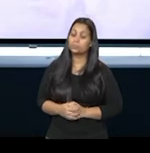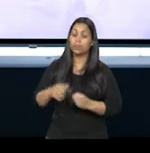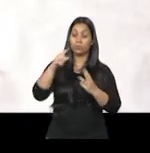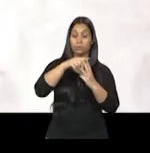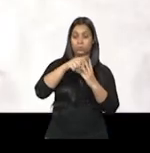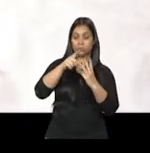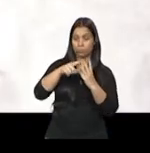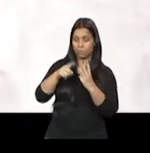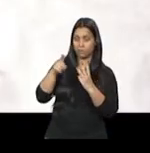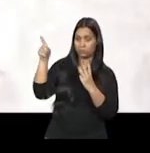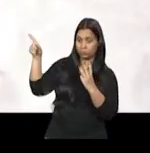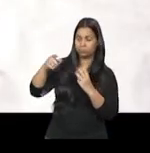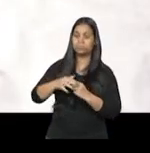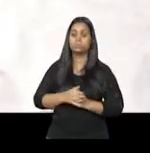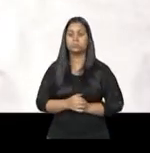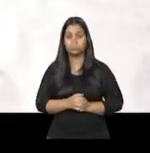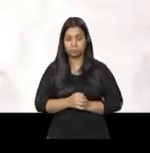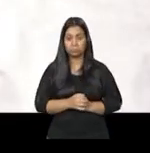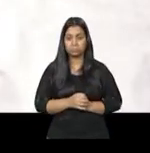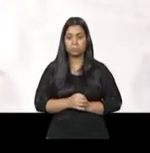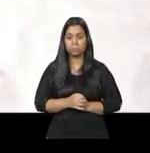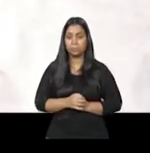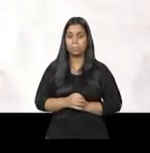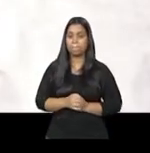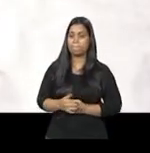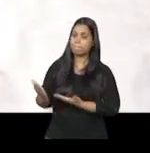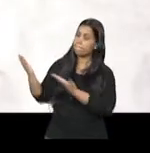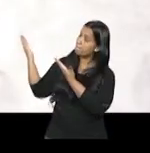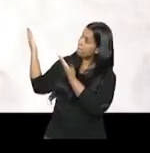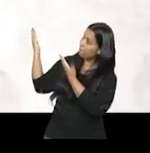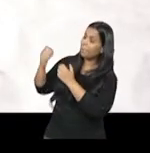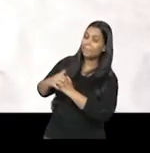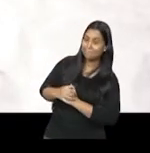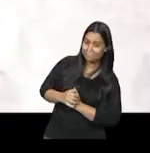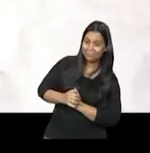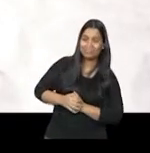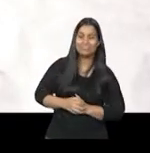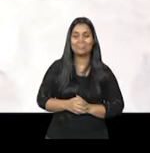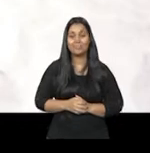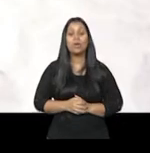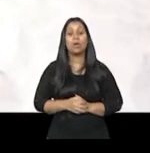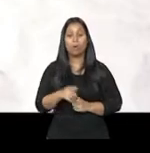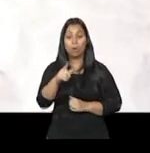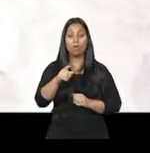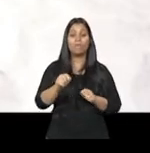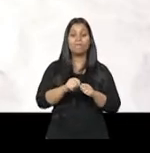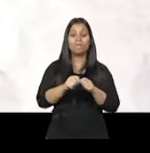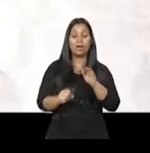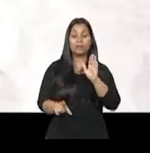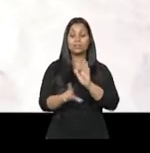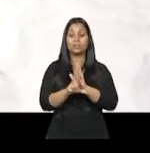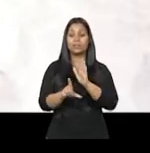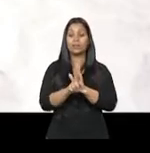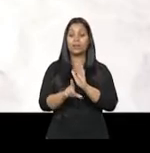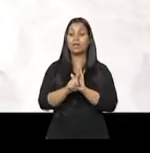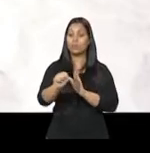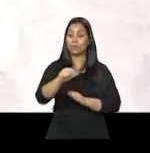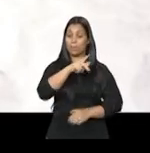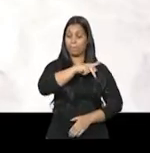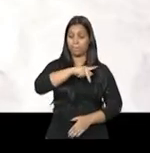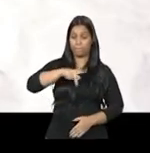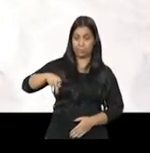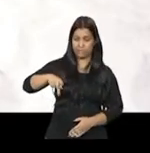República são três: Executivo, Legislativo e Judiciário. O Executivo é o Presidente